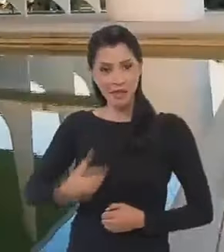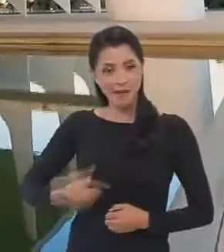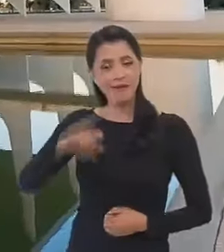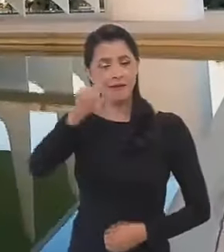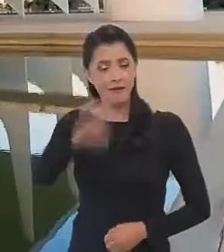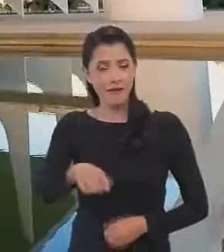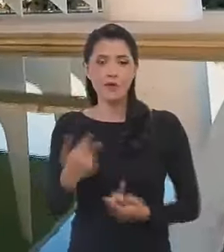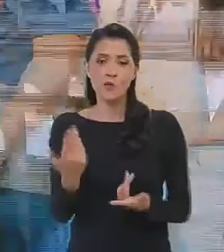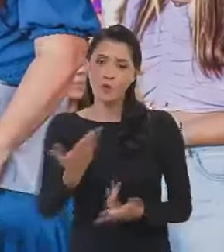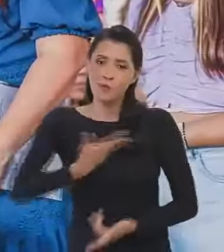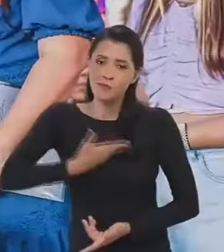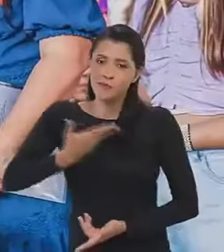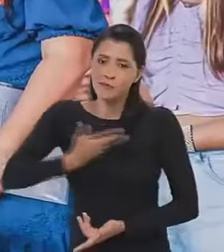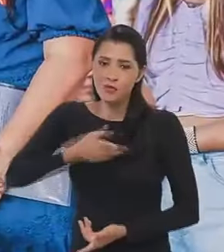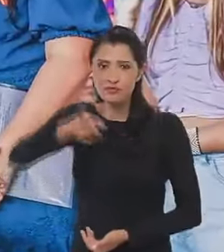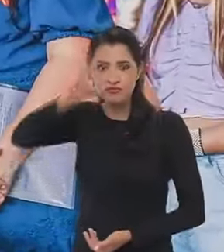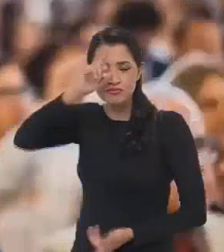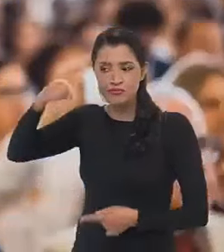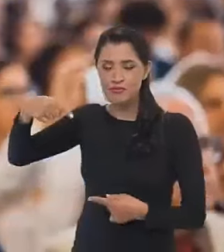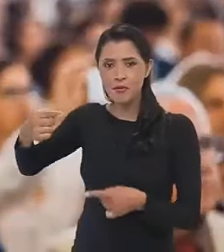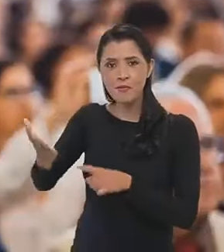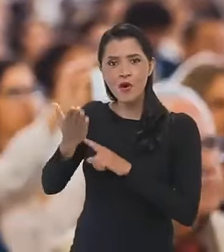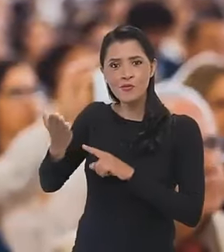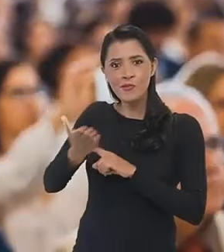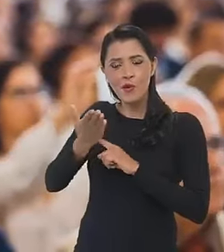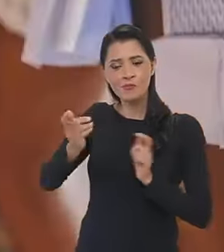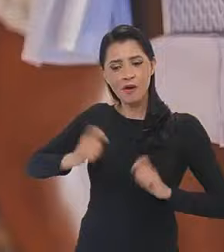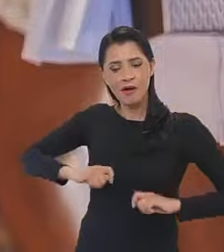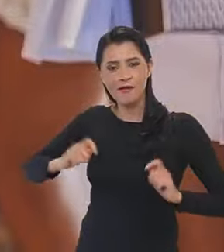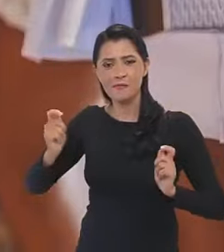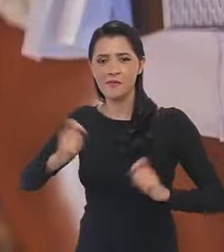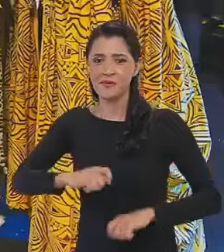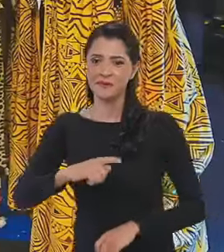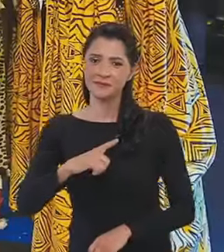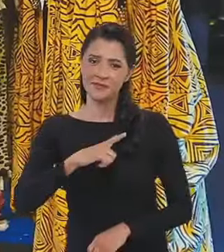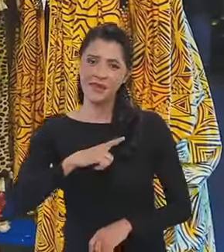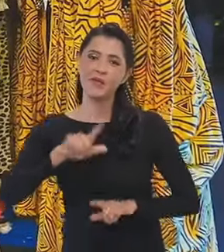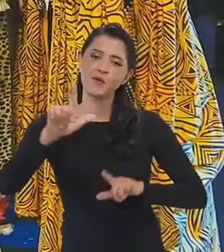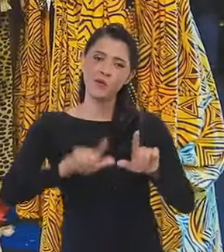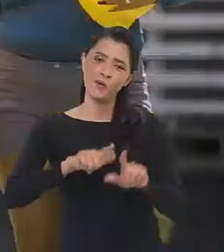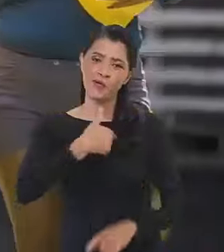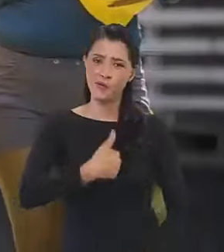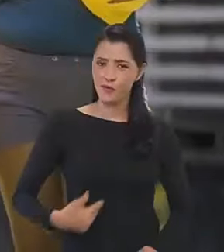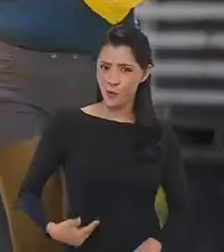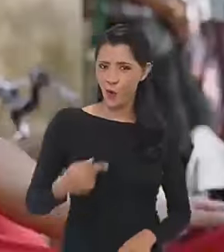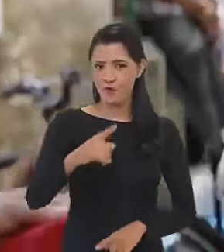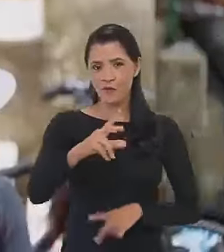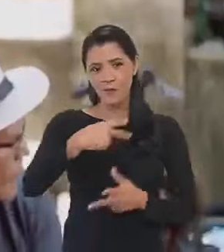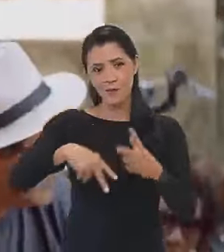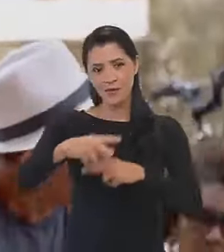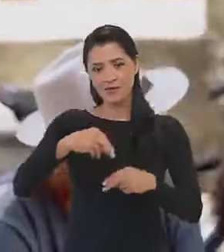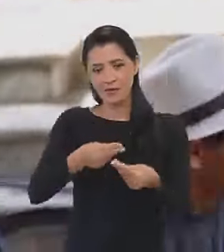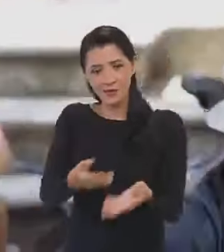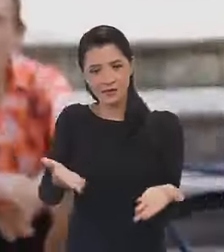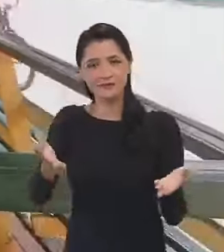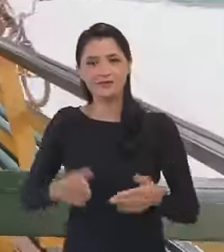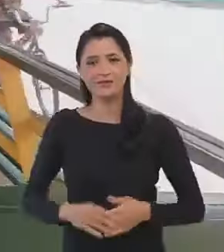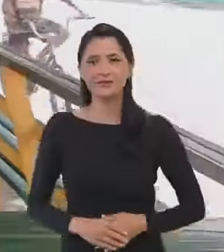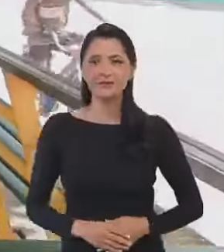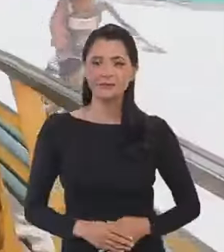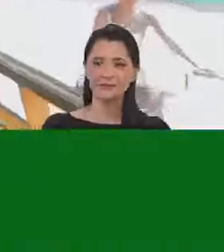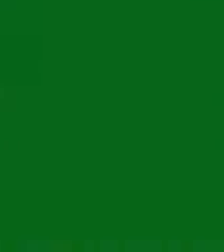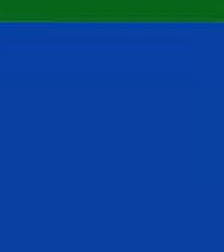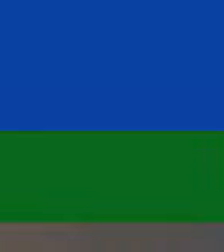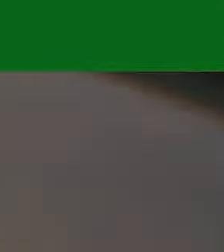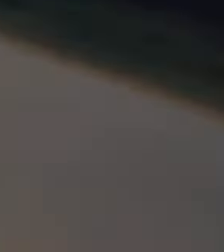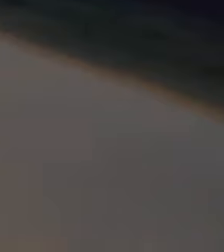é como um amigo que todo dia me apresenta novas possibilidades é o canal um presente para o